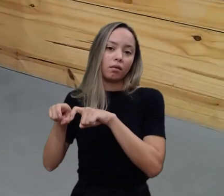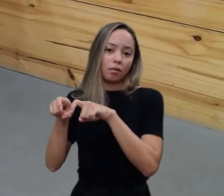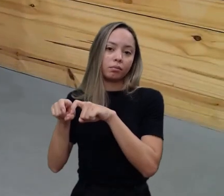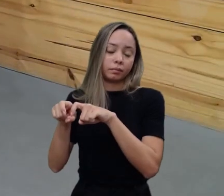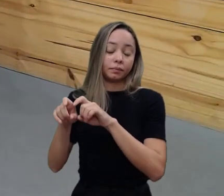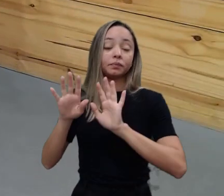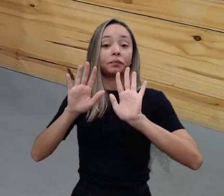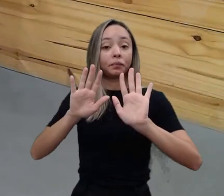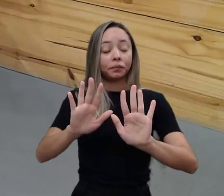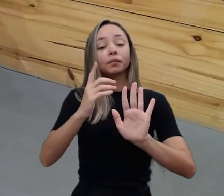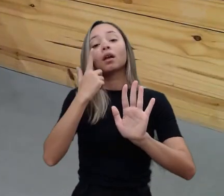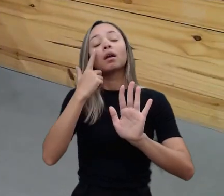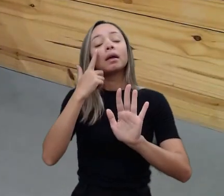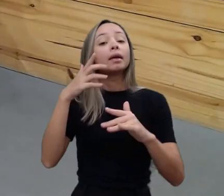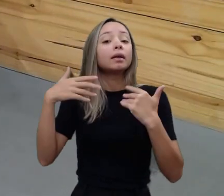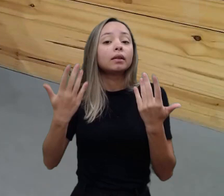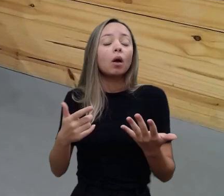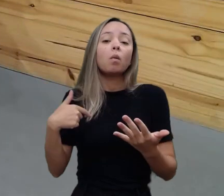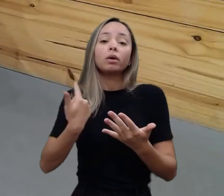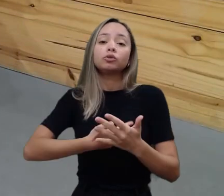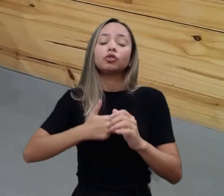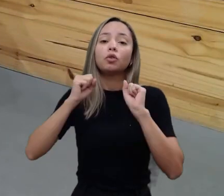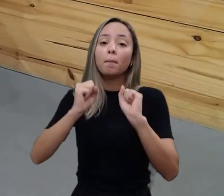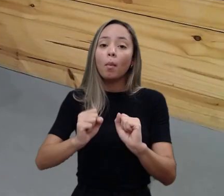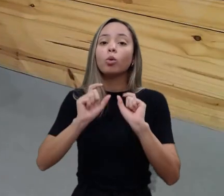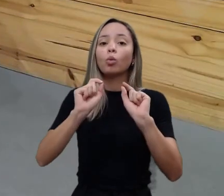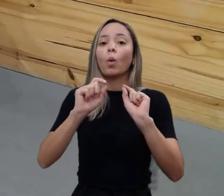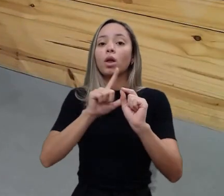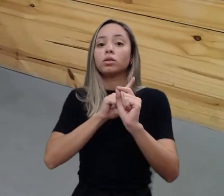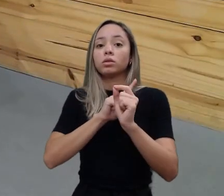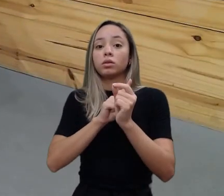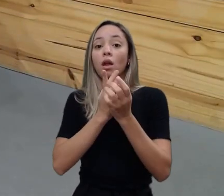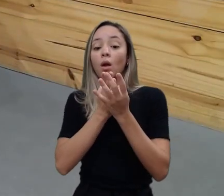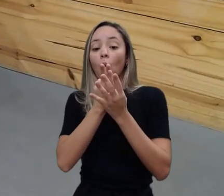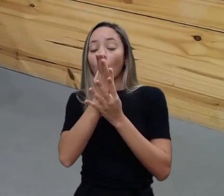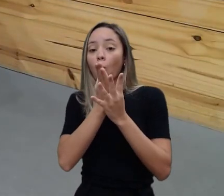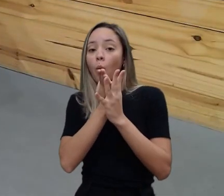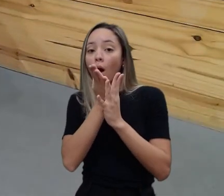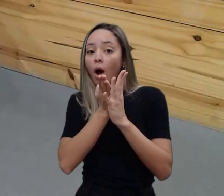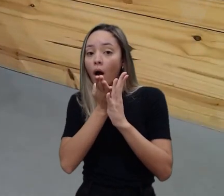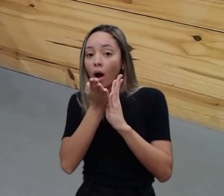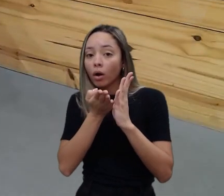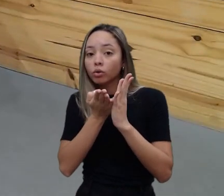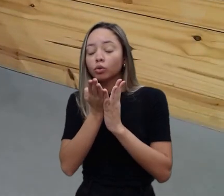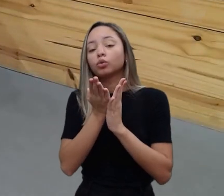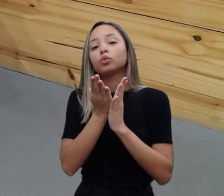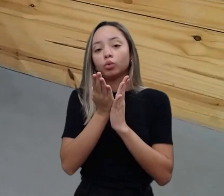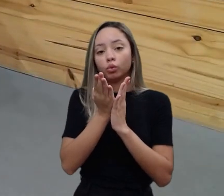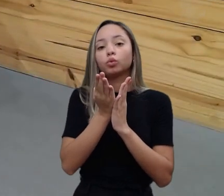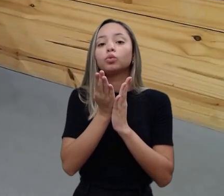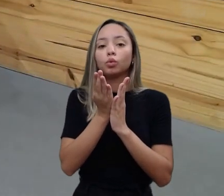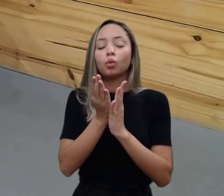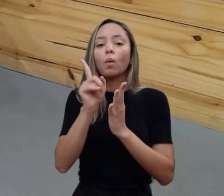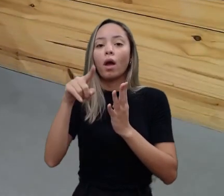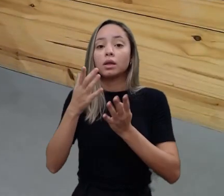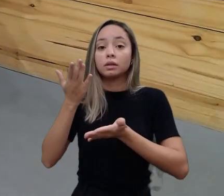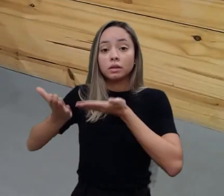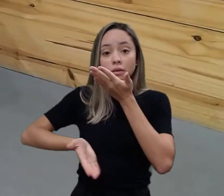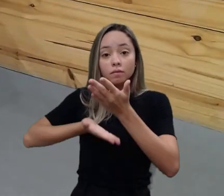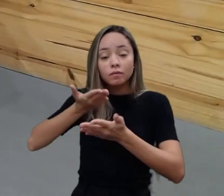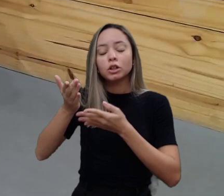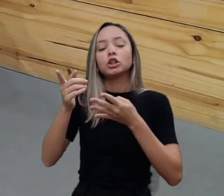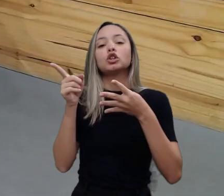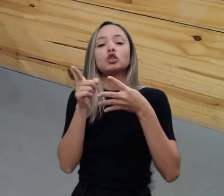a gente pode dizer que basicamente a gente divide em quatro áreas. Quatro áreas. Isso. Prestação de serviço, a